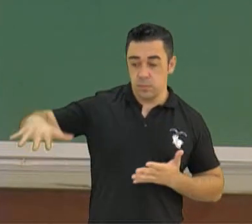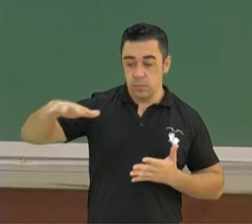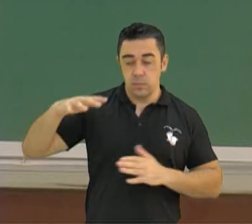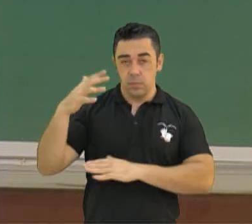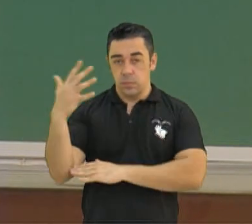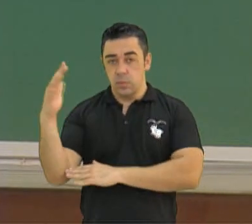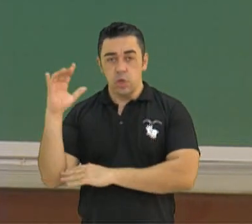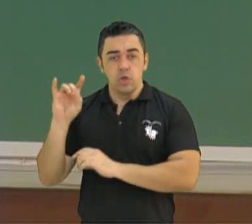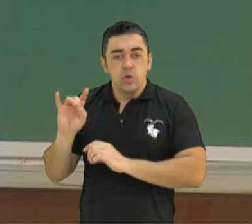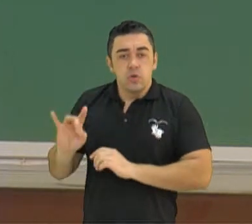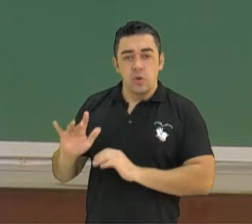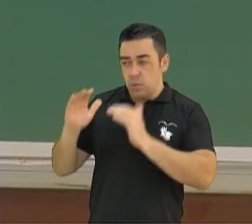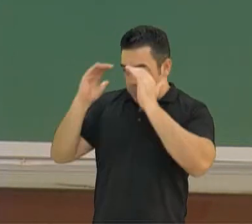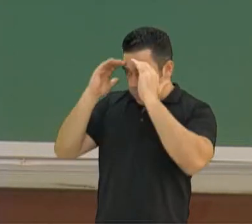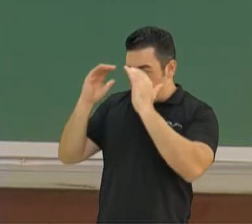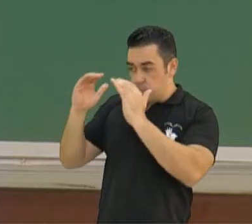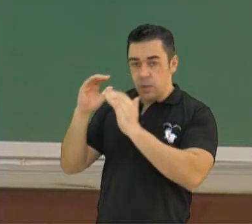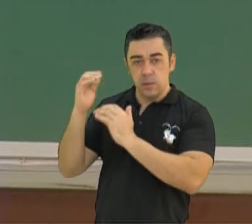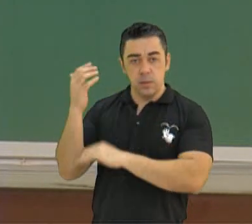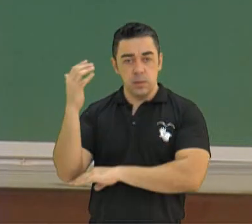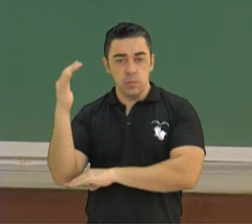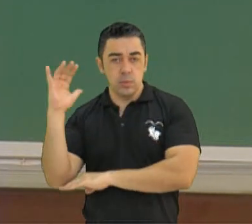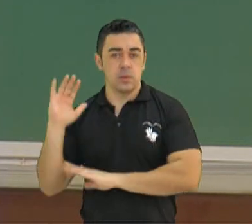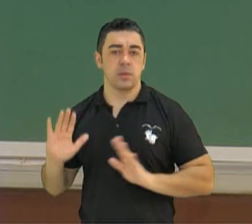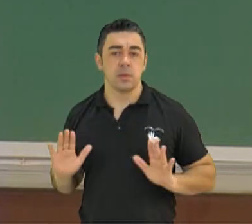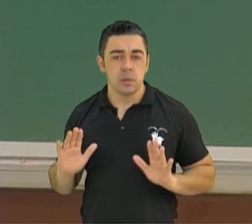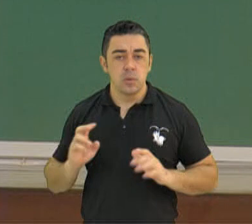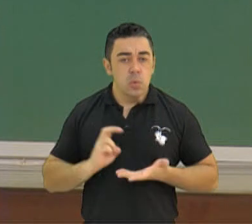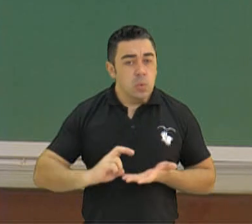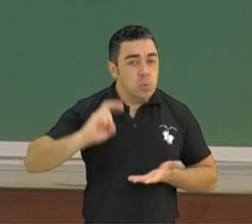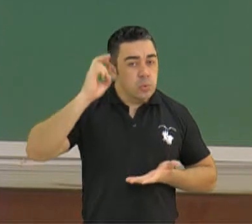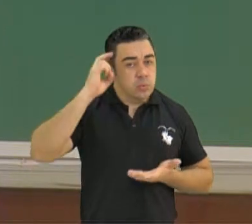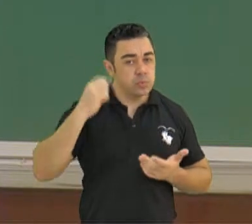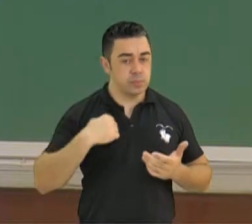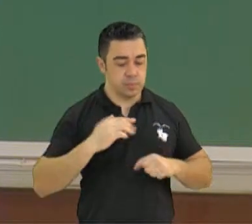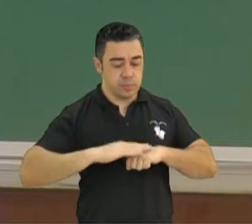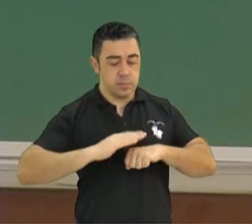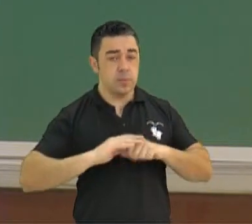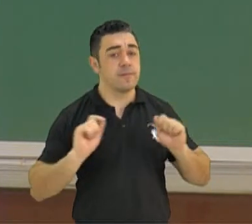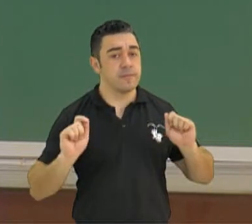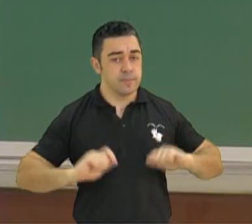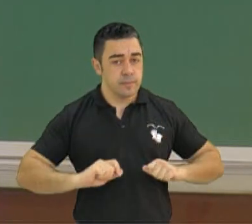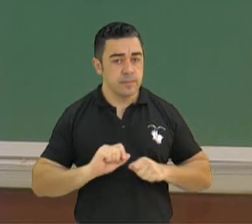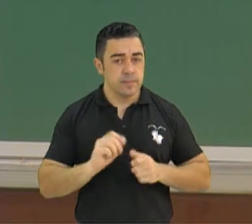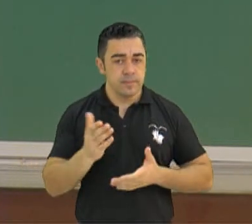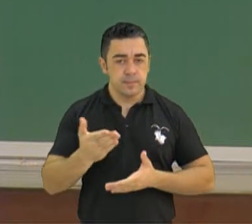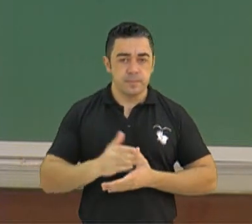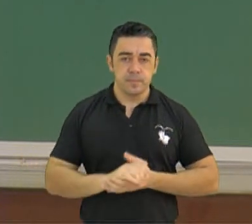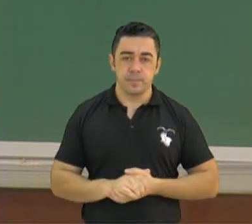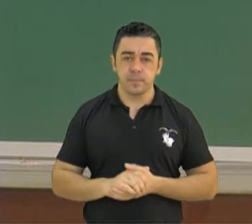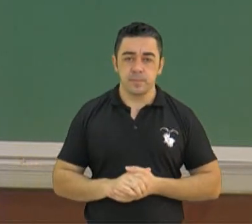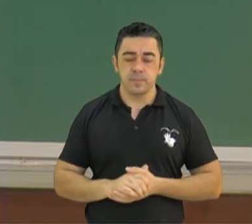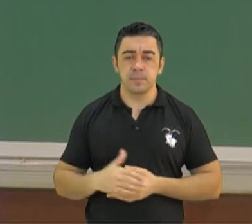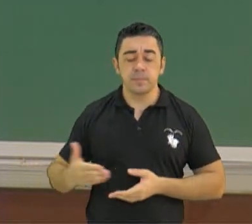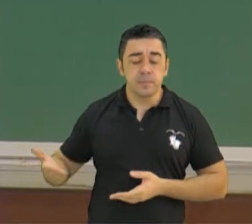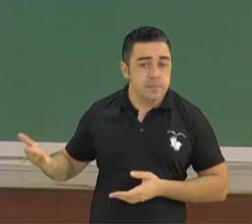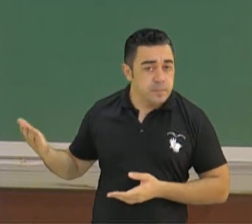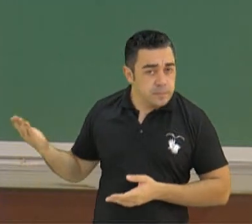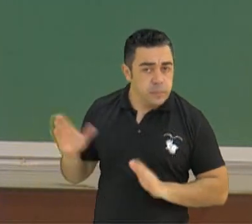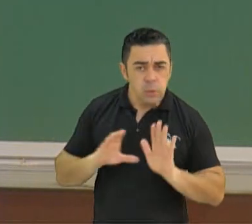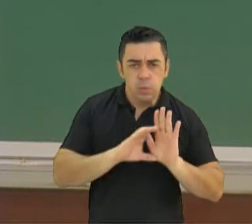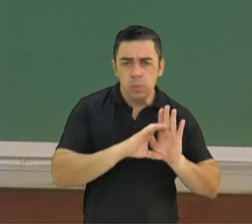obedecer à natureza. A cultura era apenas aquilo que eles poderiam fazer. E aí ele vai conceituar